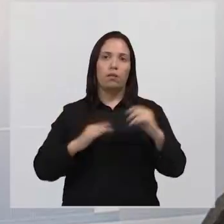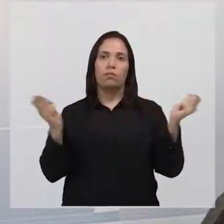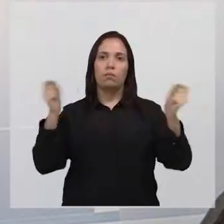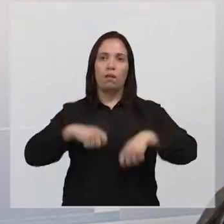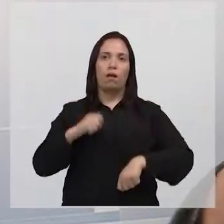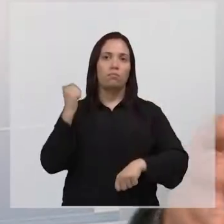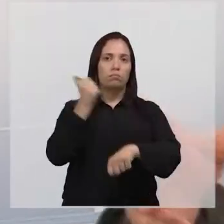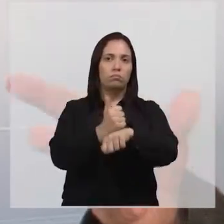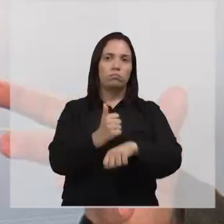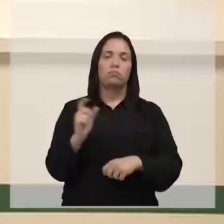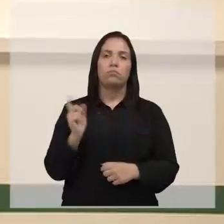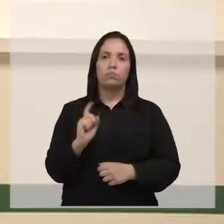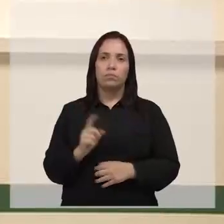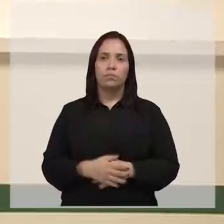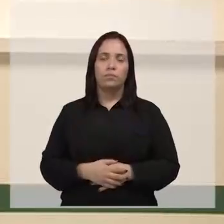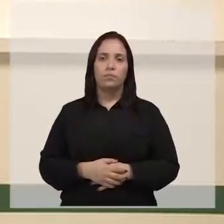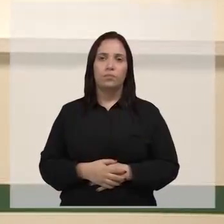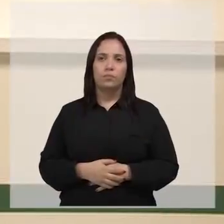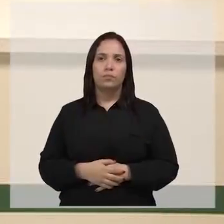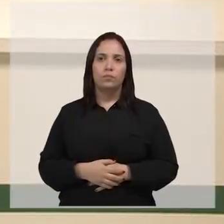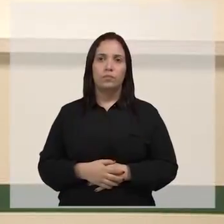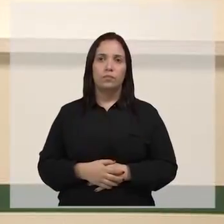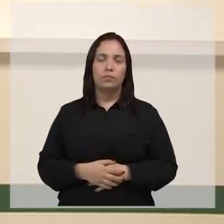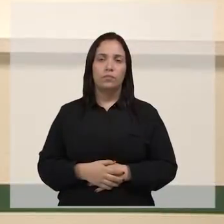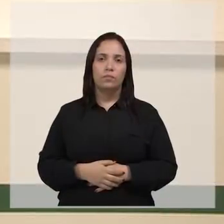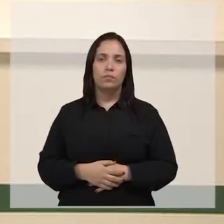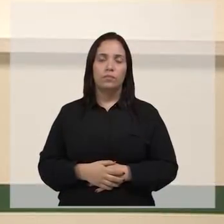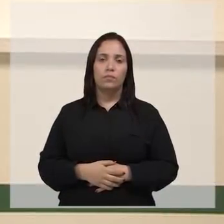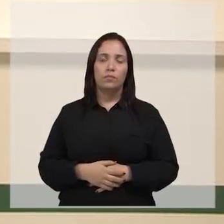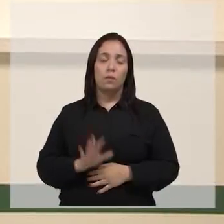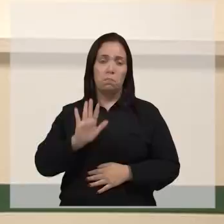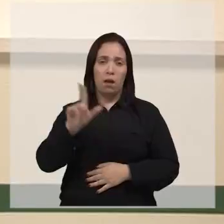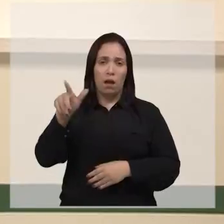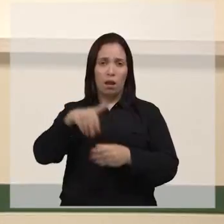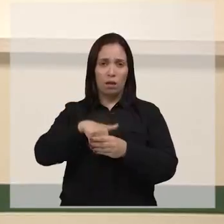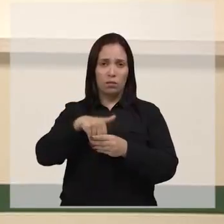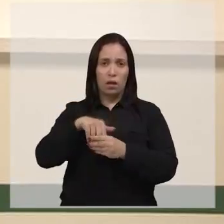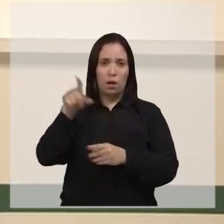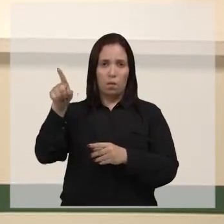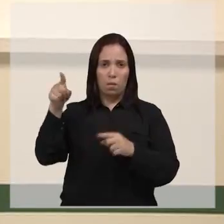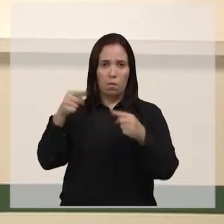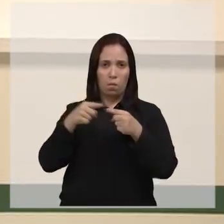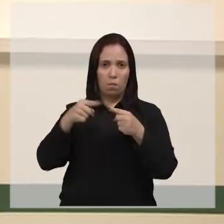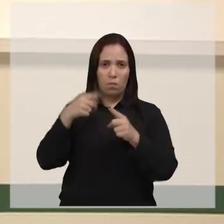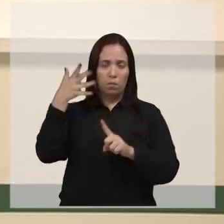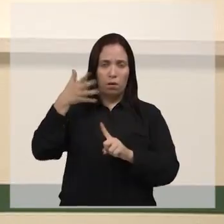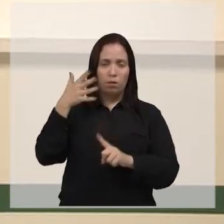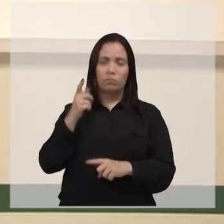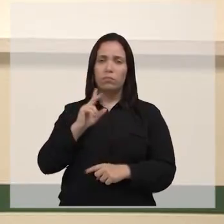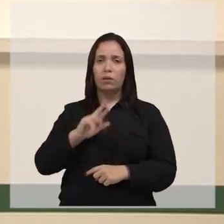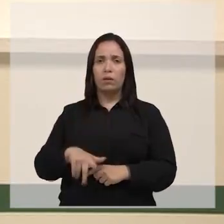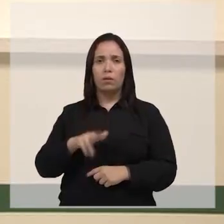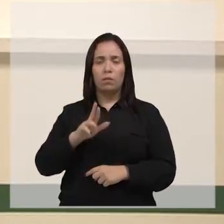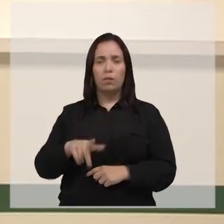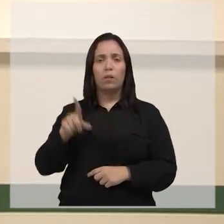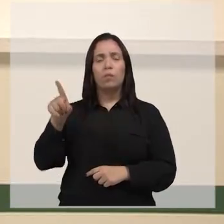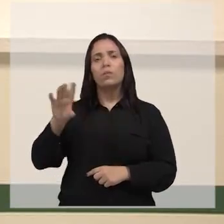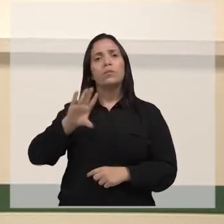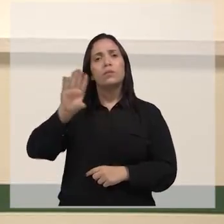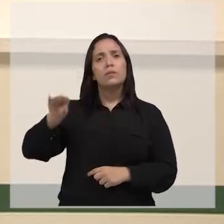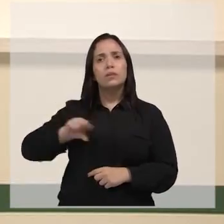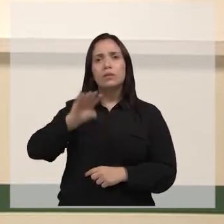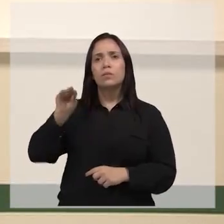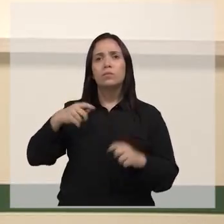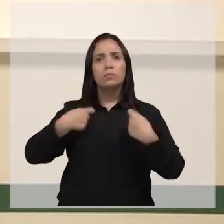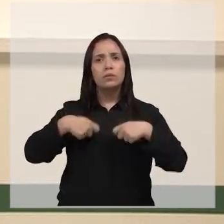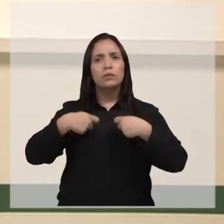eleição não é palestra não, Luiz. Sem dúvida. Só que... O candidato Ciro Gomes precisa entender que ele